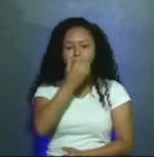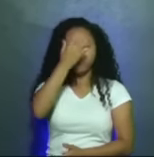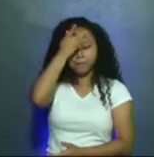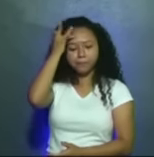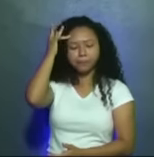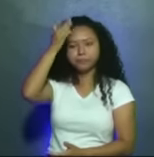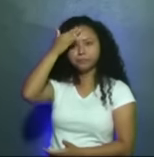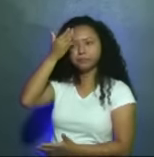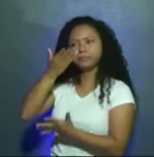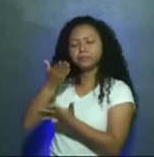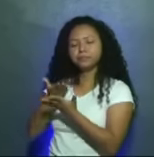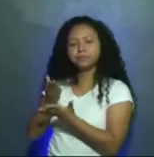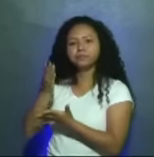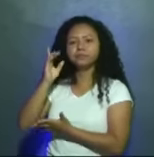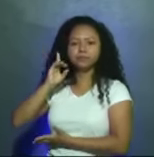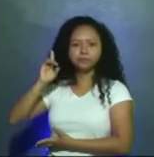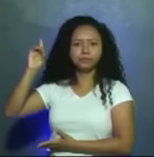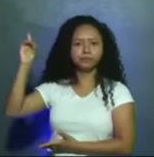é